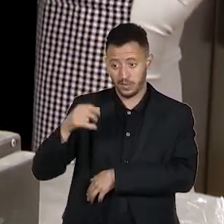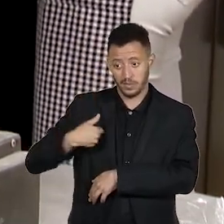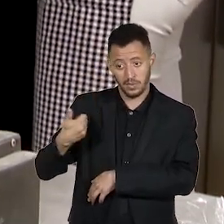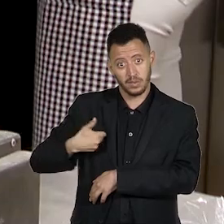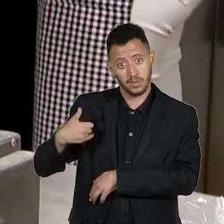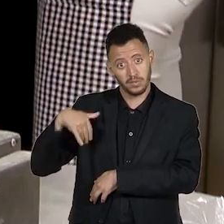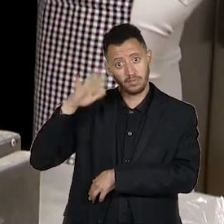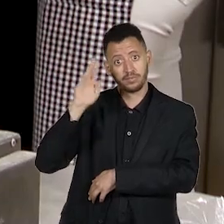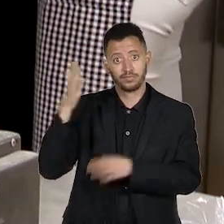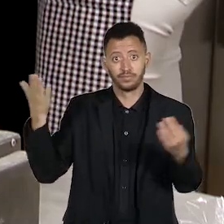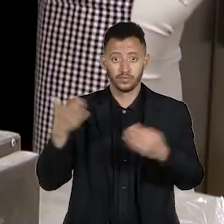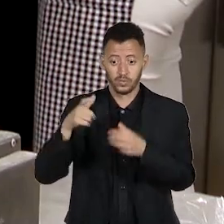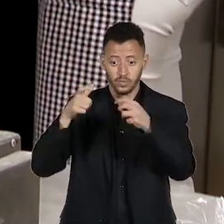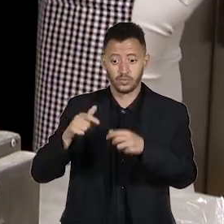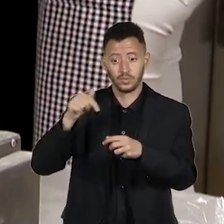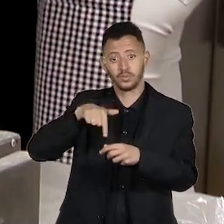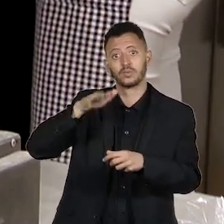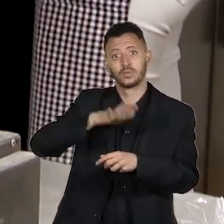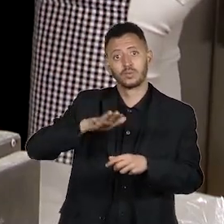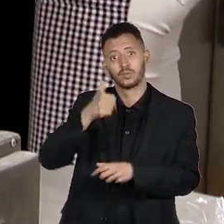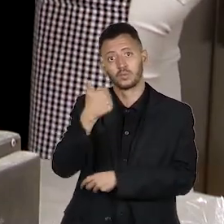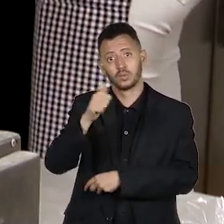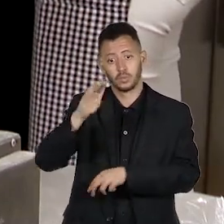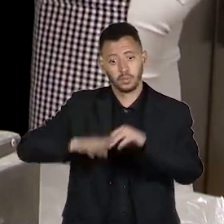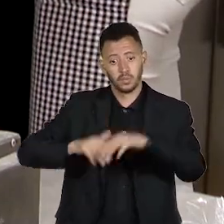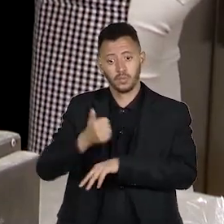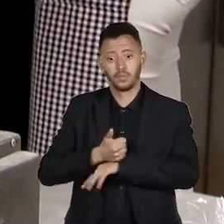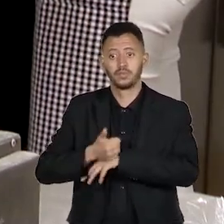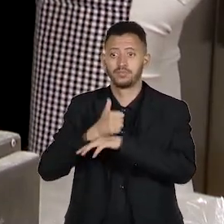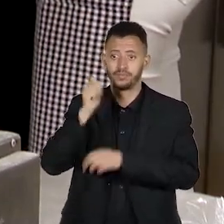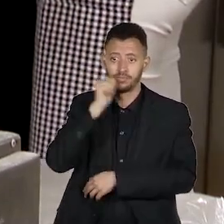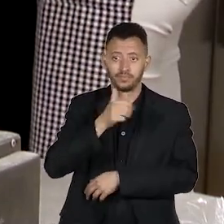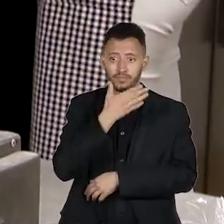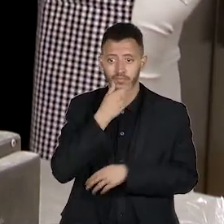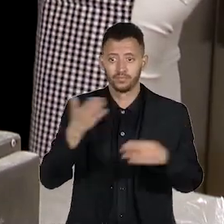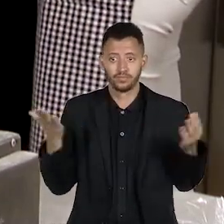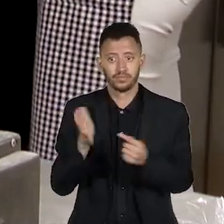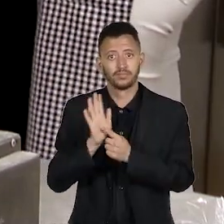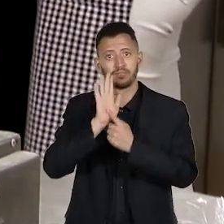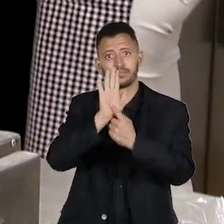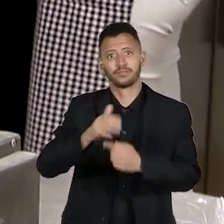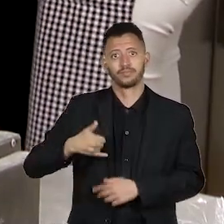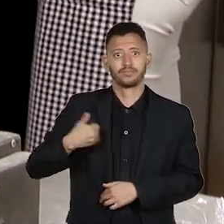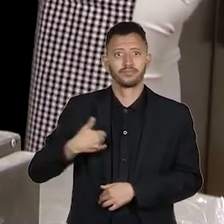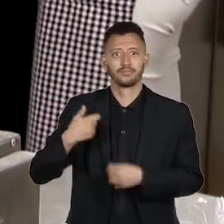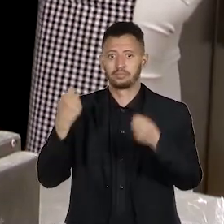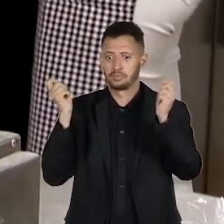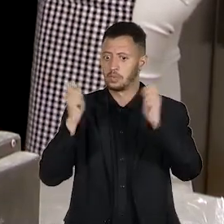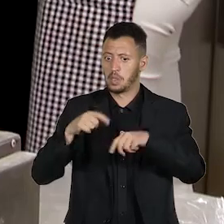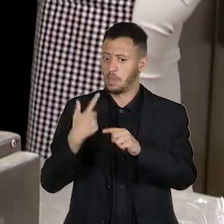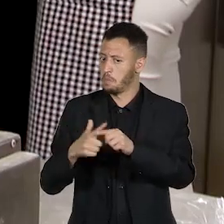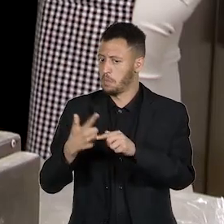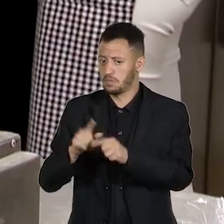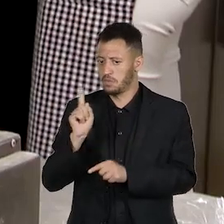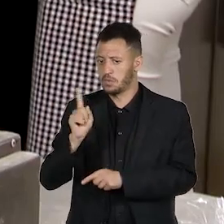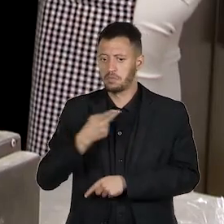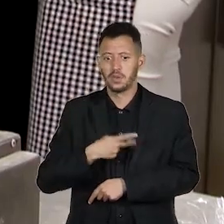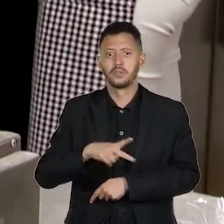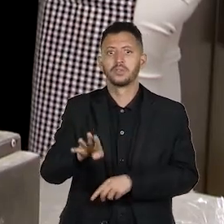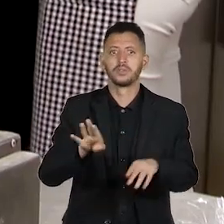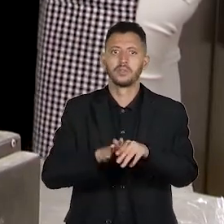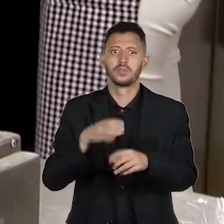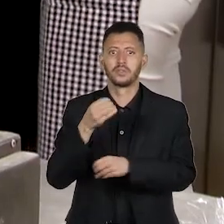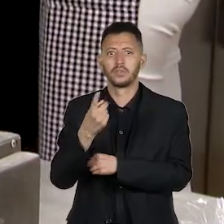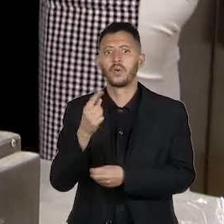de 50 anos. Apenas nesta unidade são 11 trabalhadoras e trabalhadores que mostram que a idade não é problema